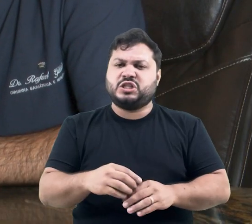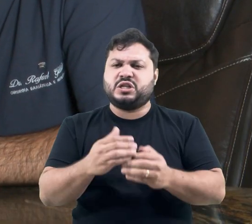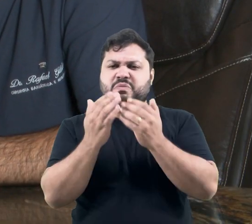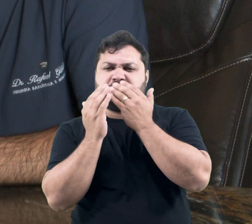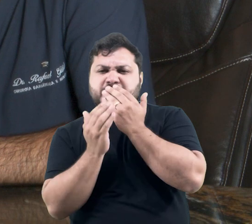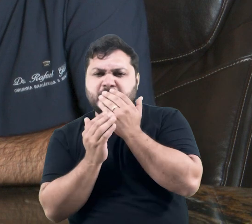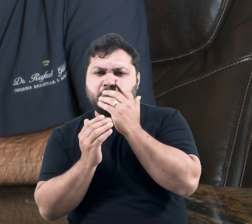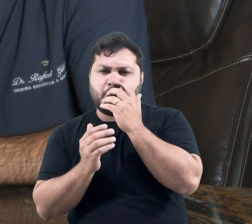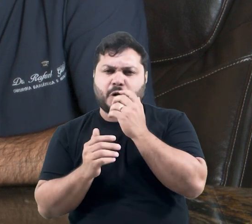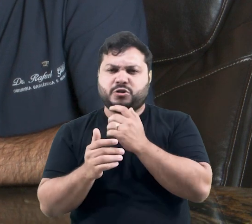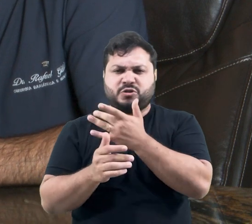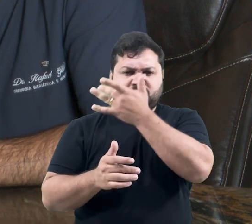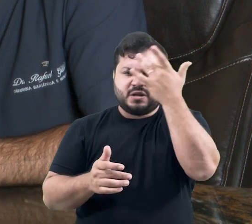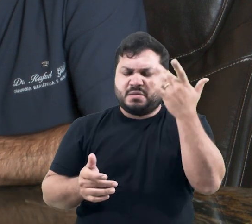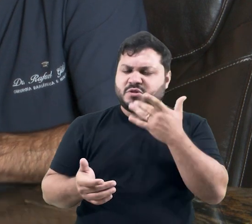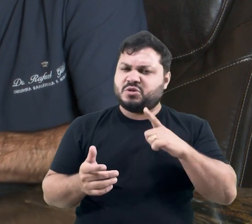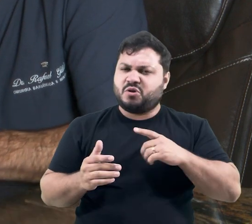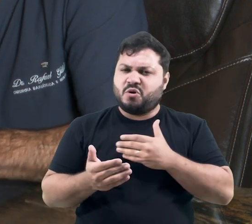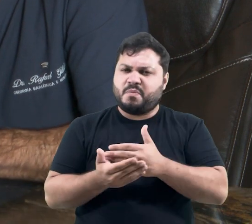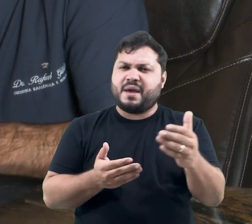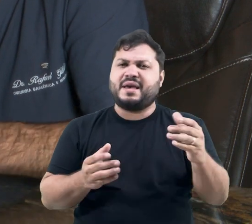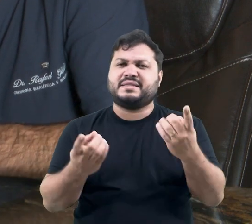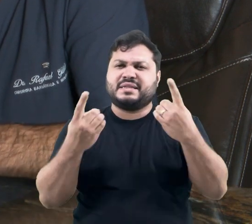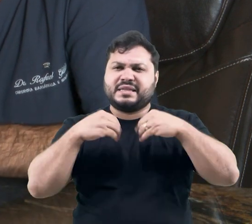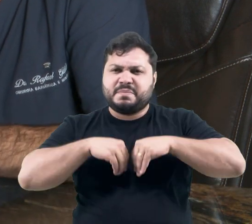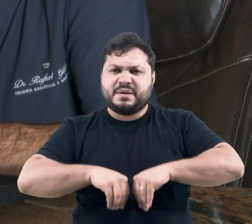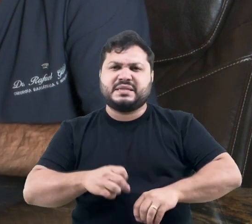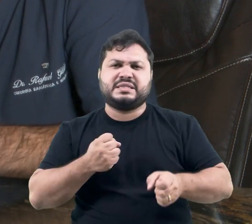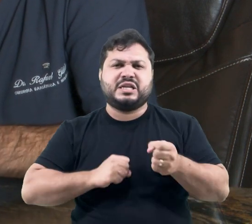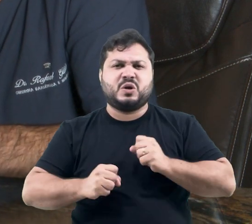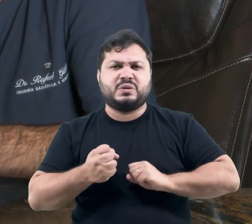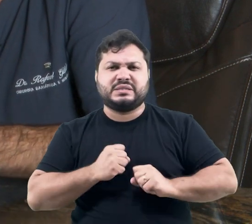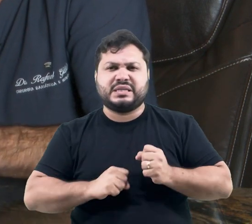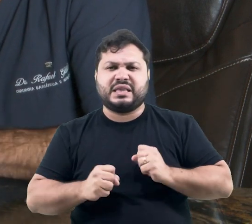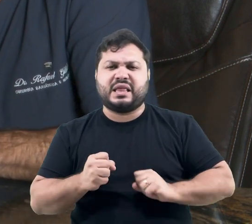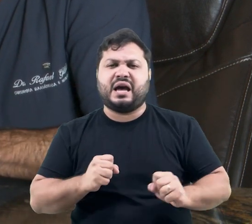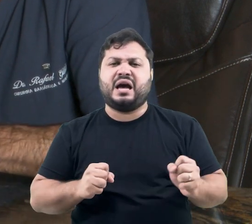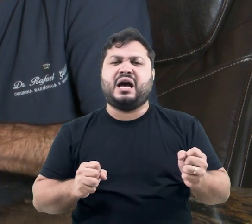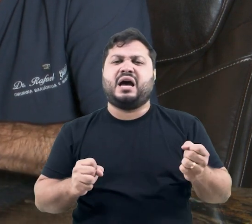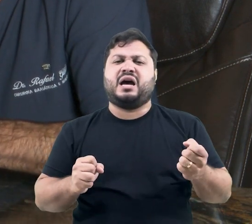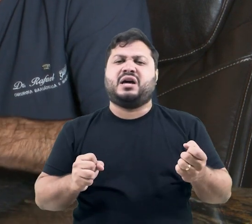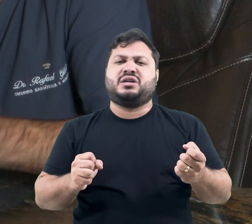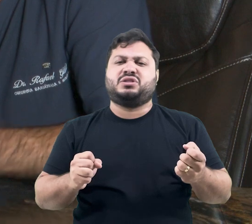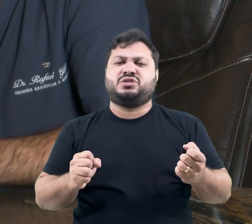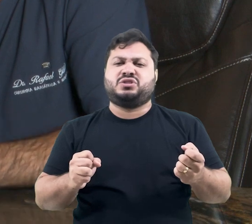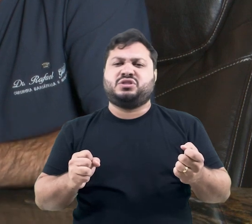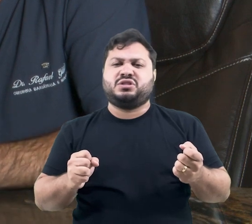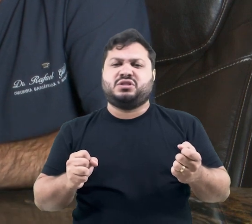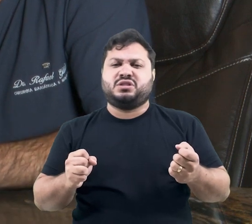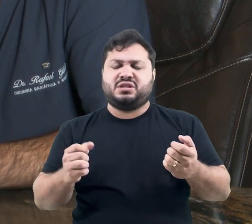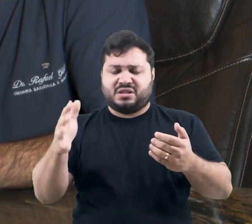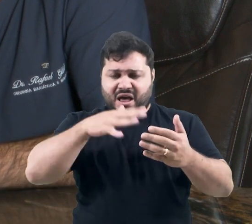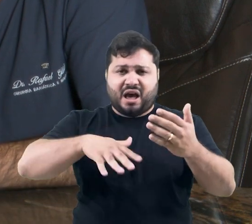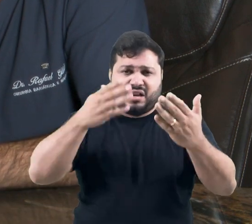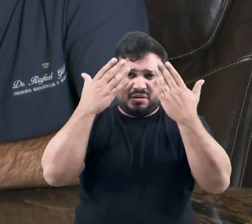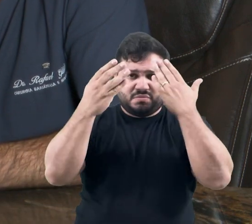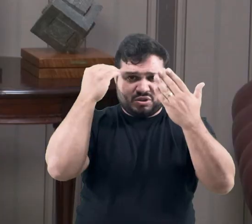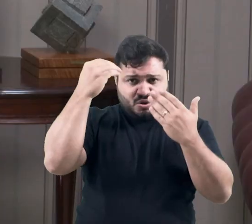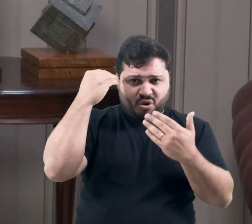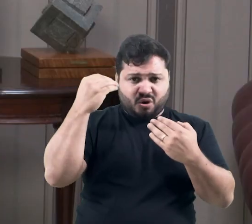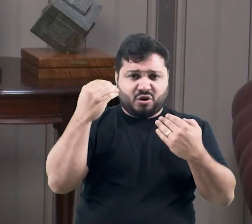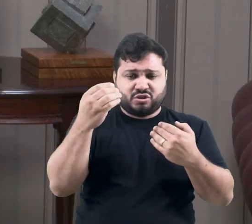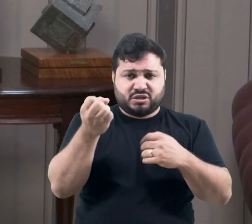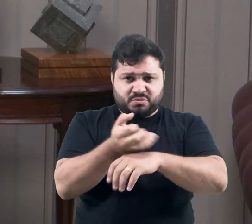pessoas debocham, isso faz com que a pessoa entre num processo de depressão, de ansiedade, mexe muito com o lado psíquico